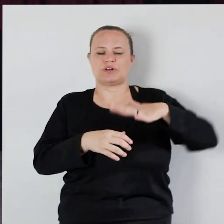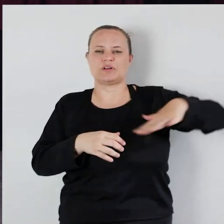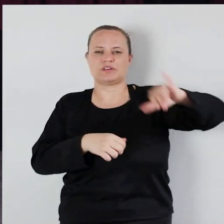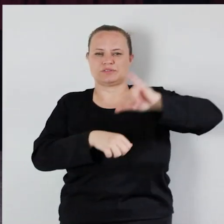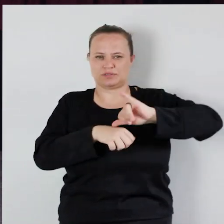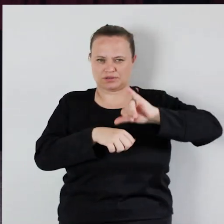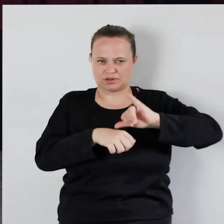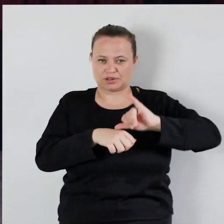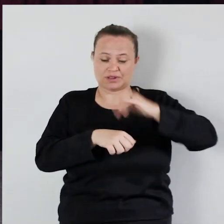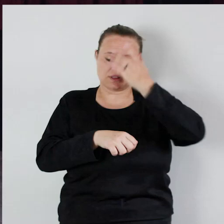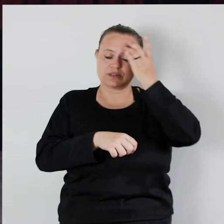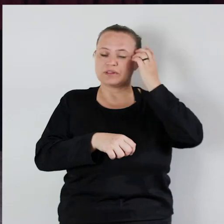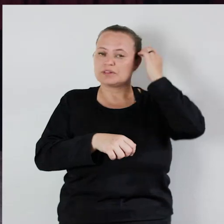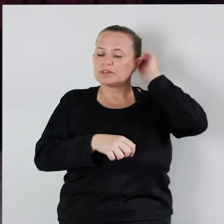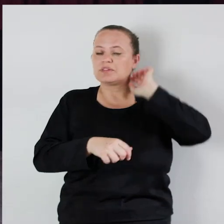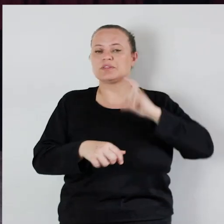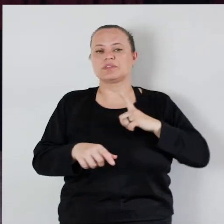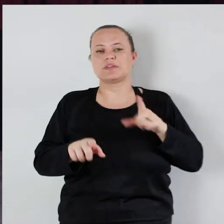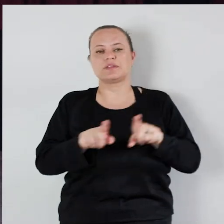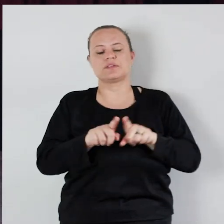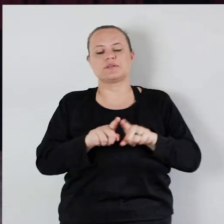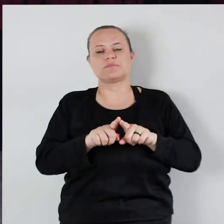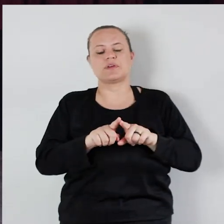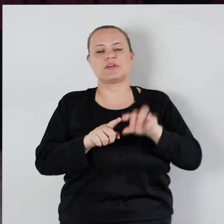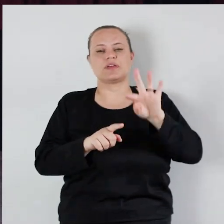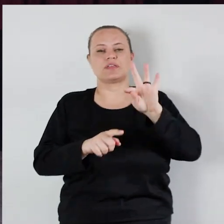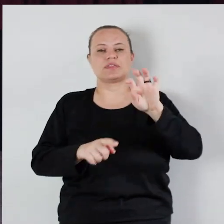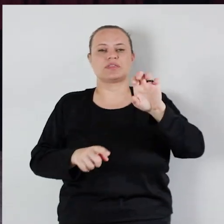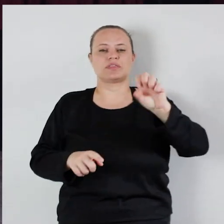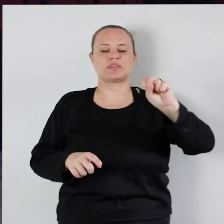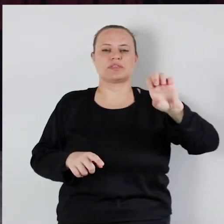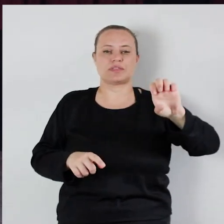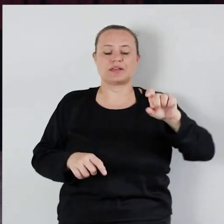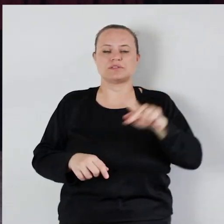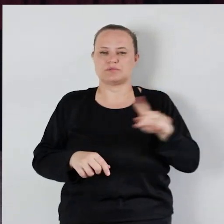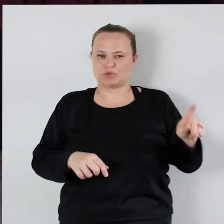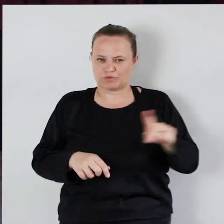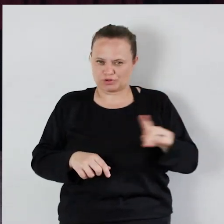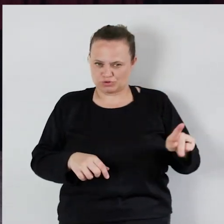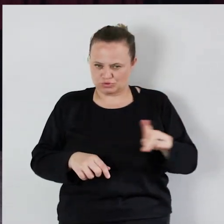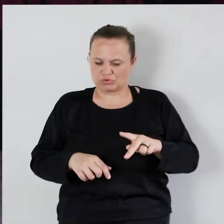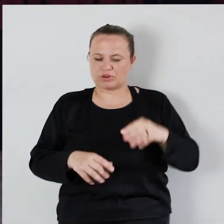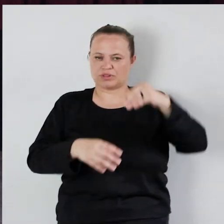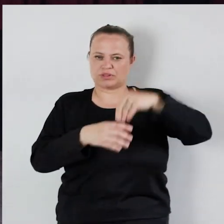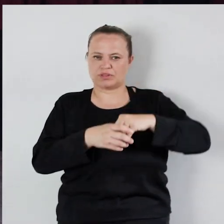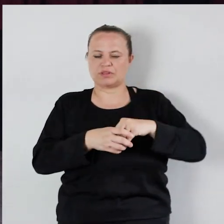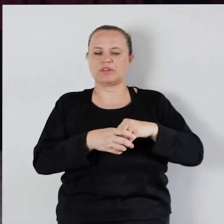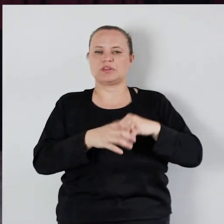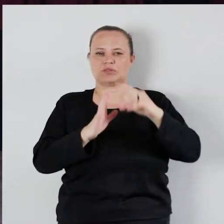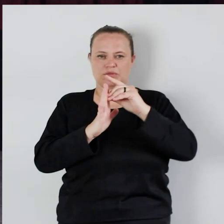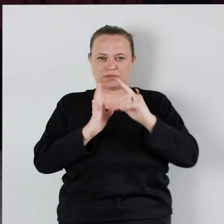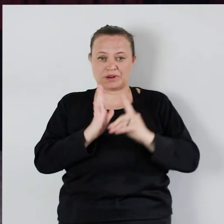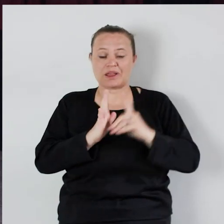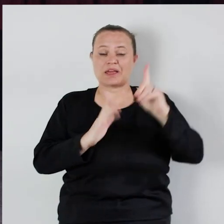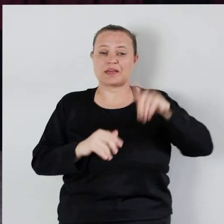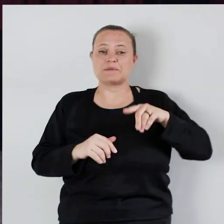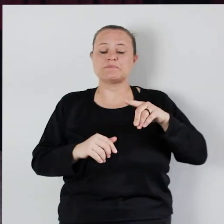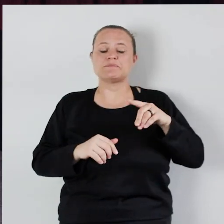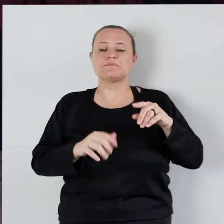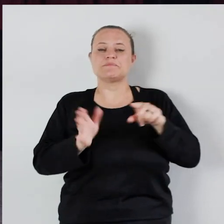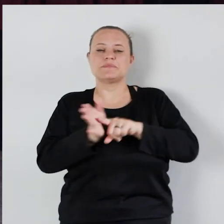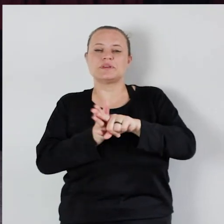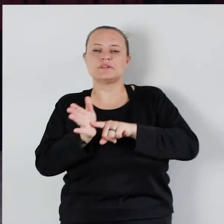contato forte com Fora do Eixo, que tem como resultado também uma tese de doutorado da Rebeca Barcelos, que hoje é professora